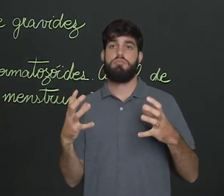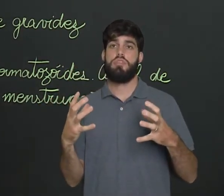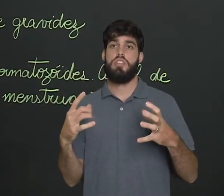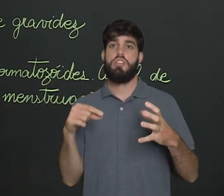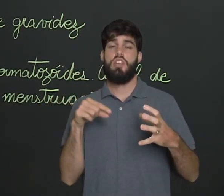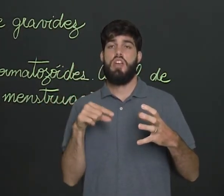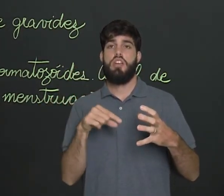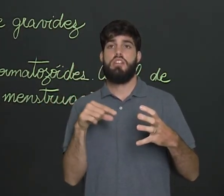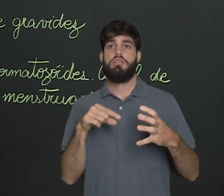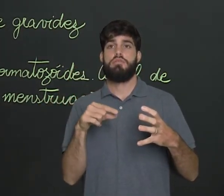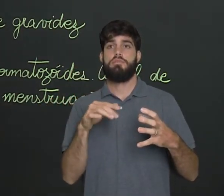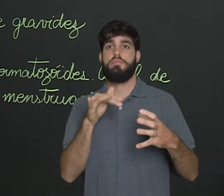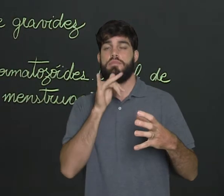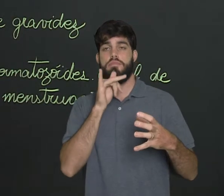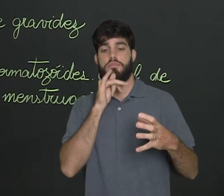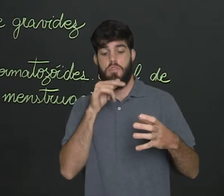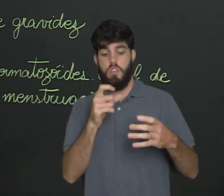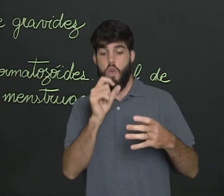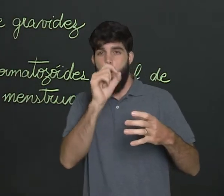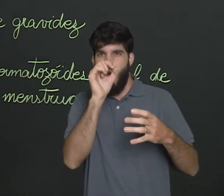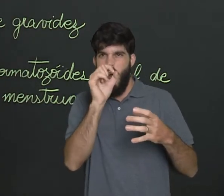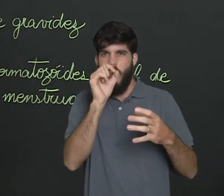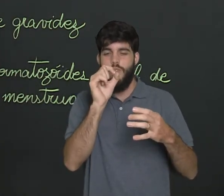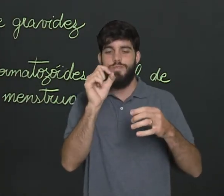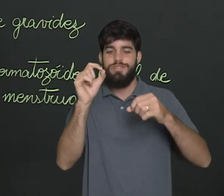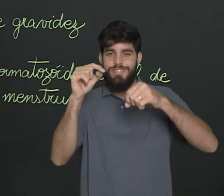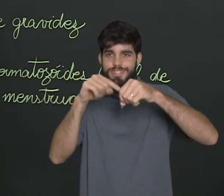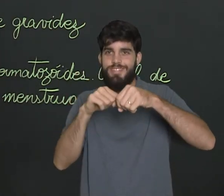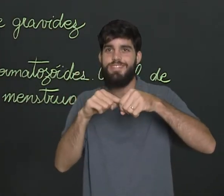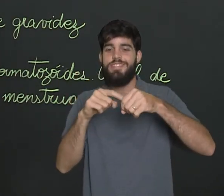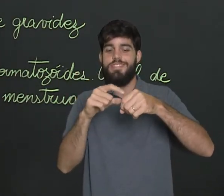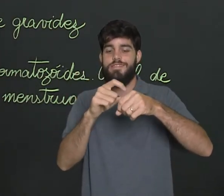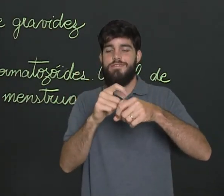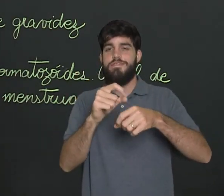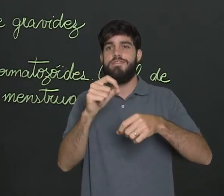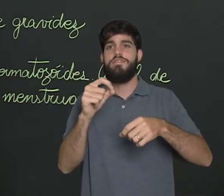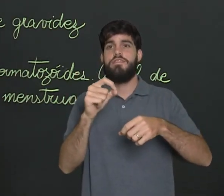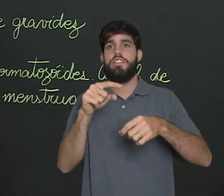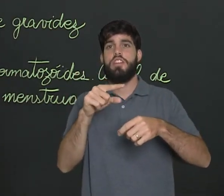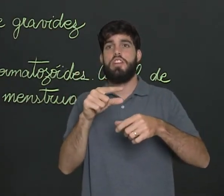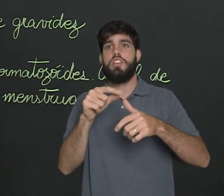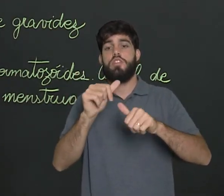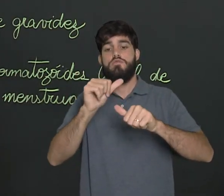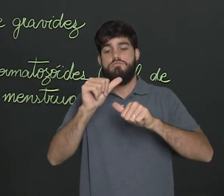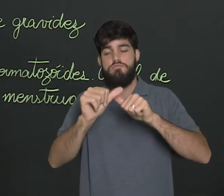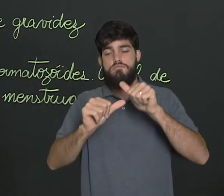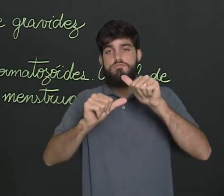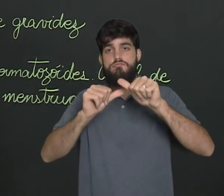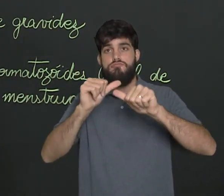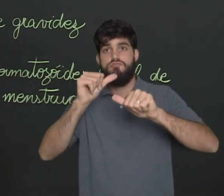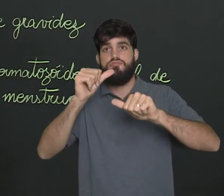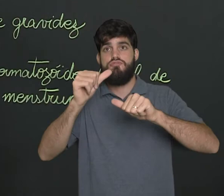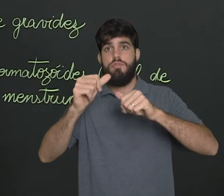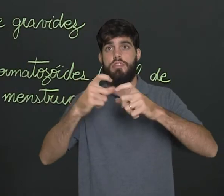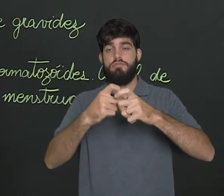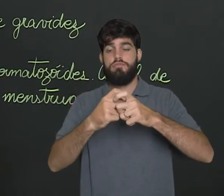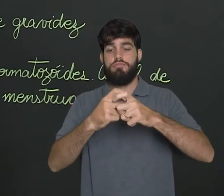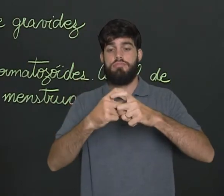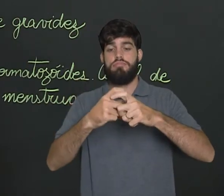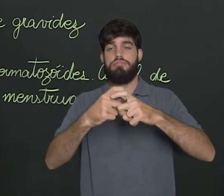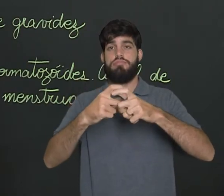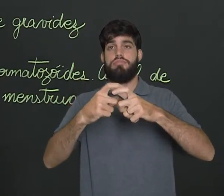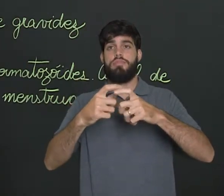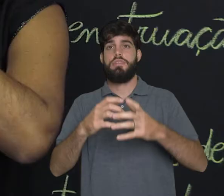ideal, há uma boa condição para que aquele ovócito que foi fecundado virou óvulo, virou